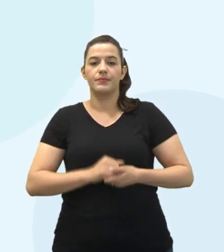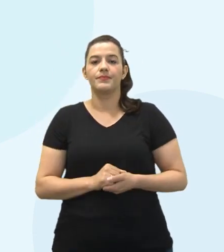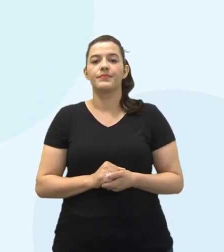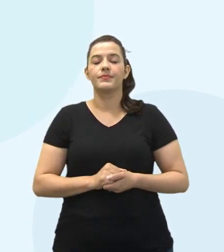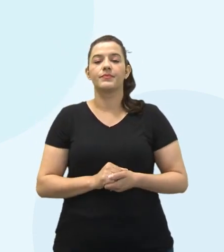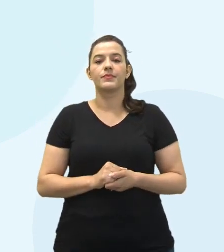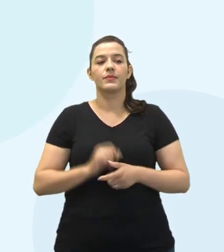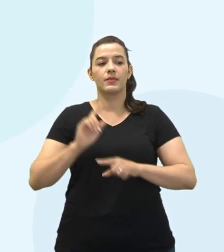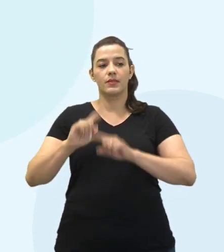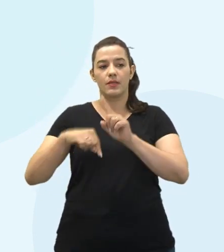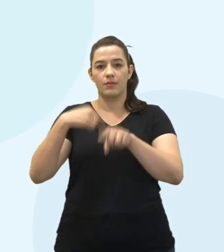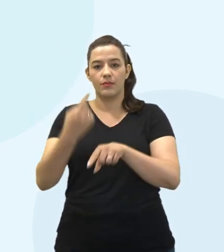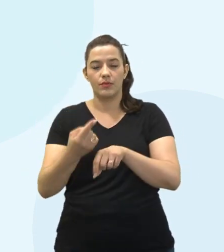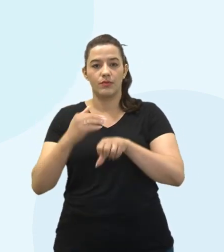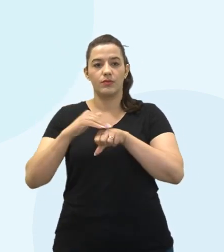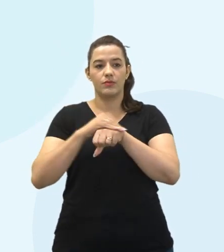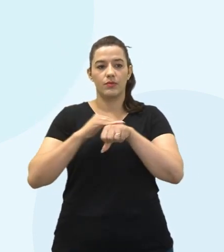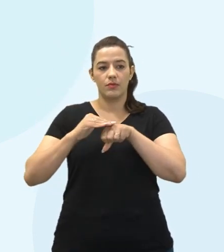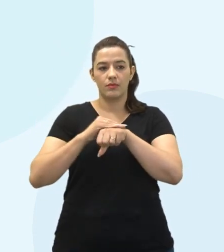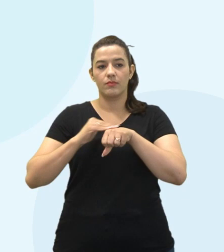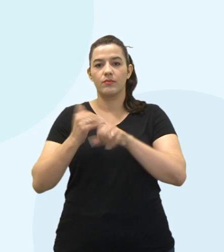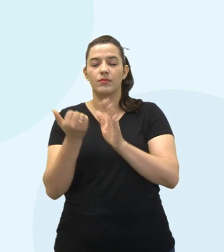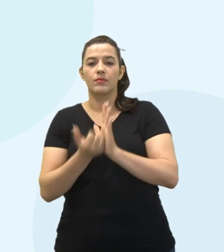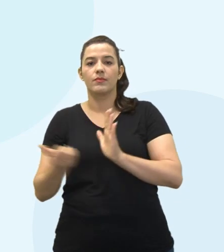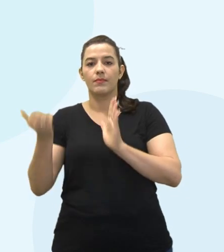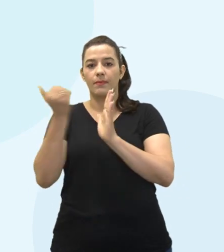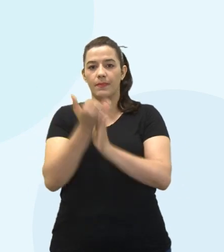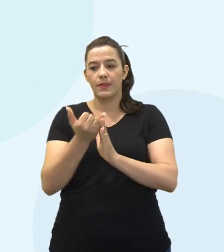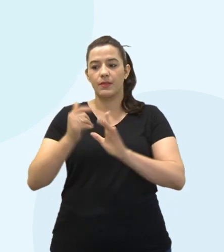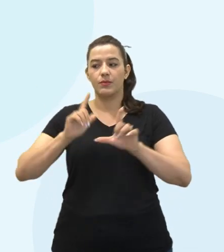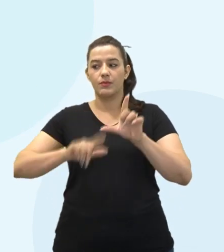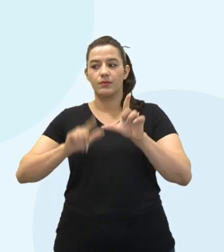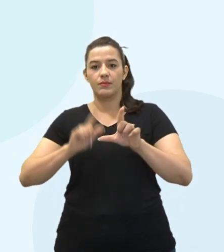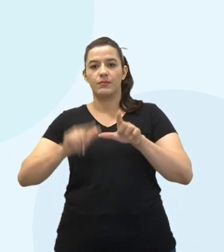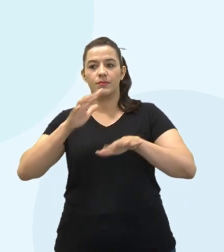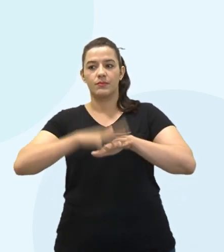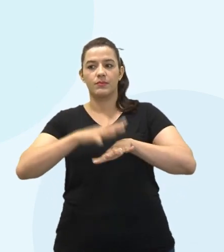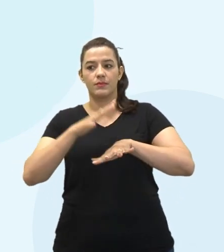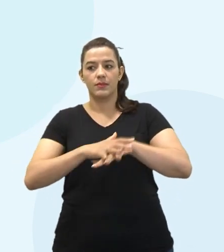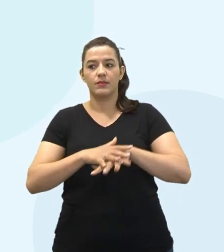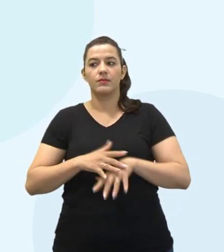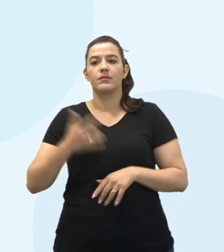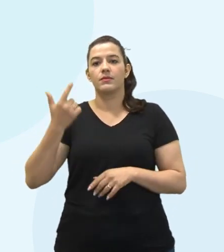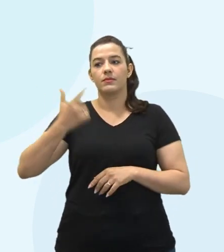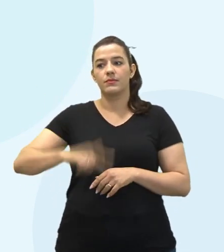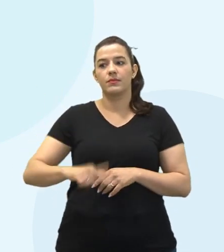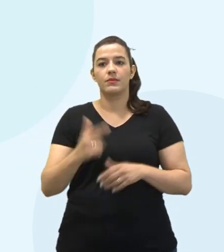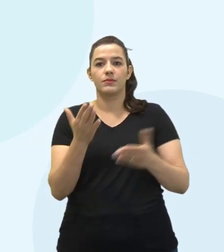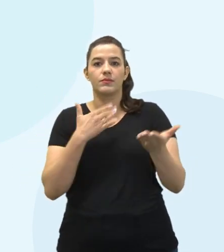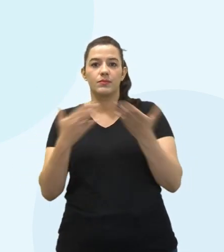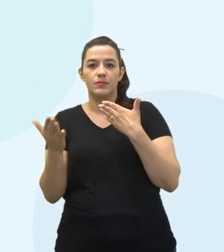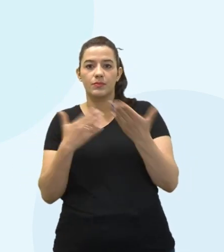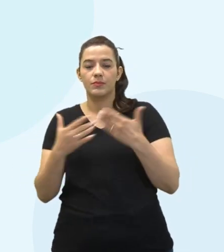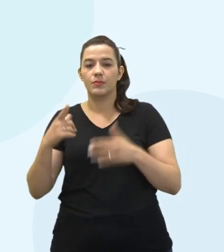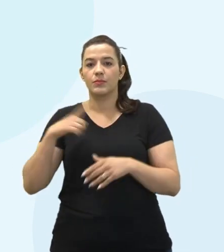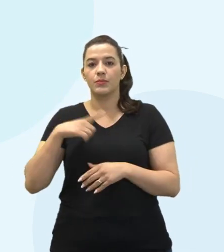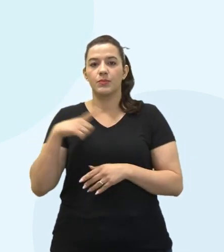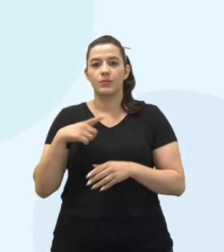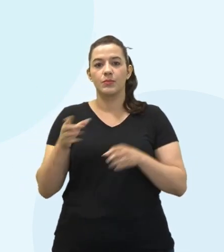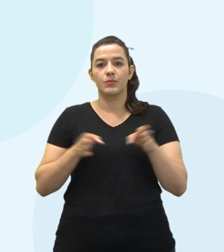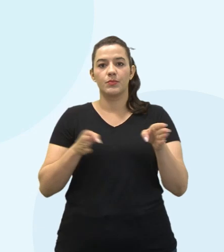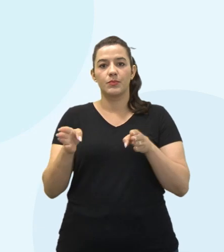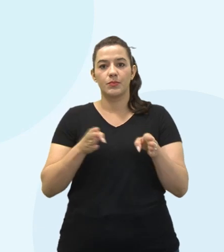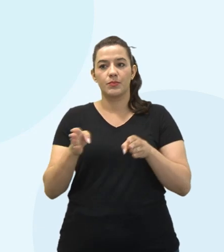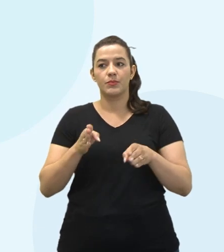depois a gente vai conversar sobre letramento matemático depois vamos ter um novo momento aí de